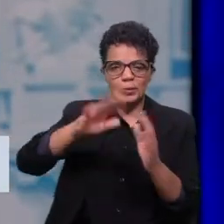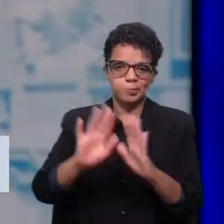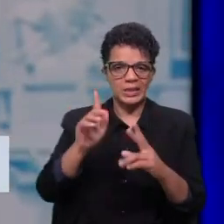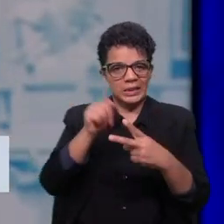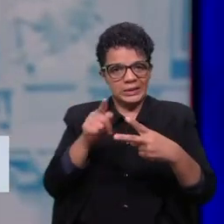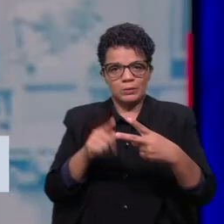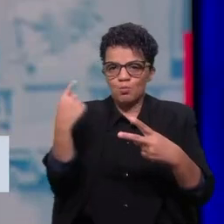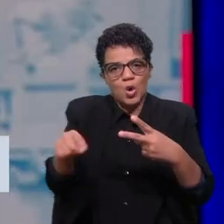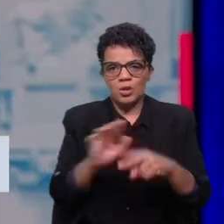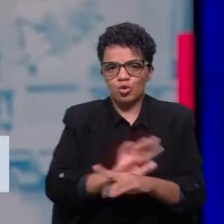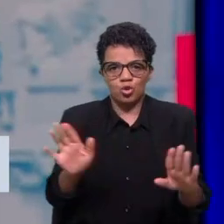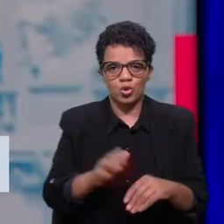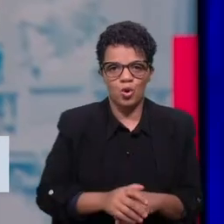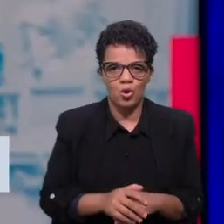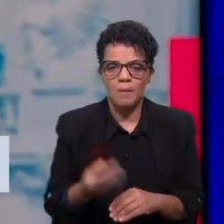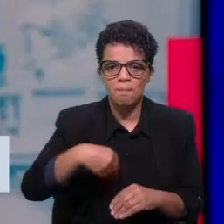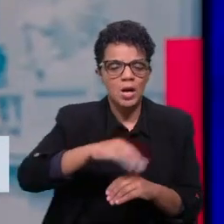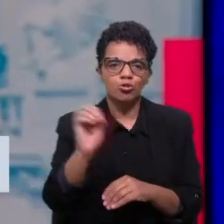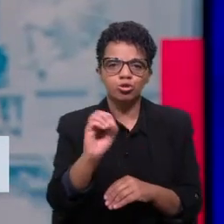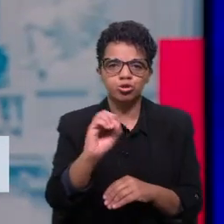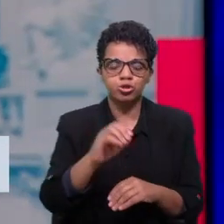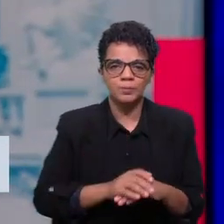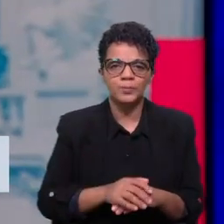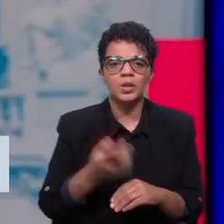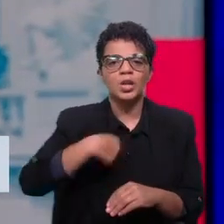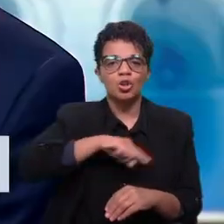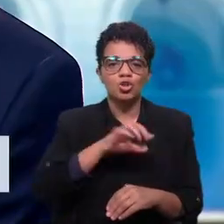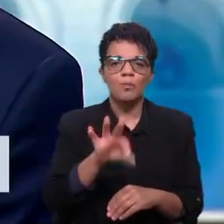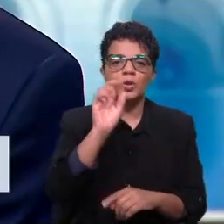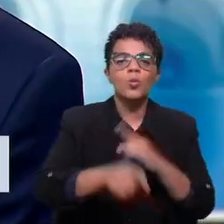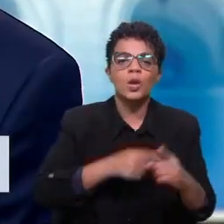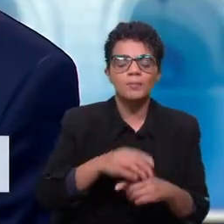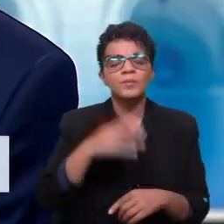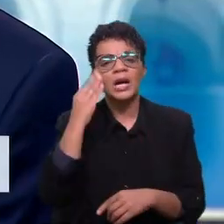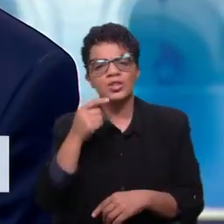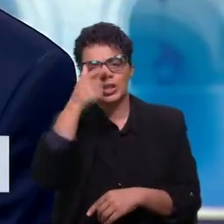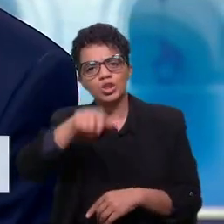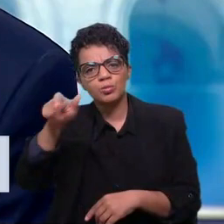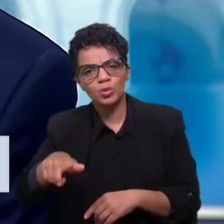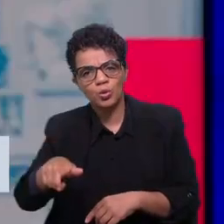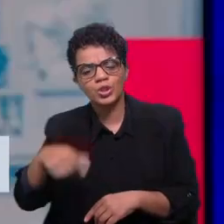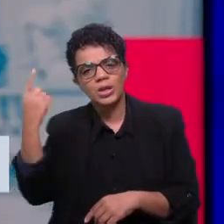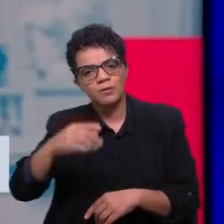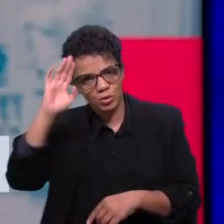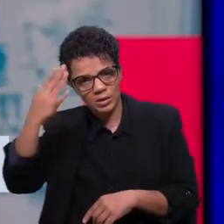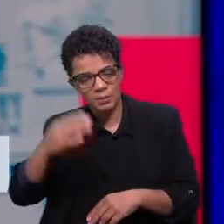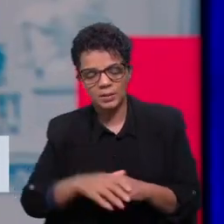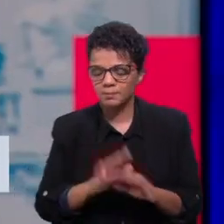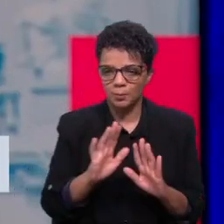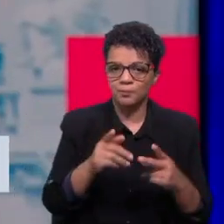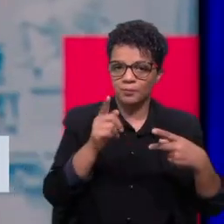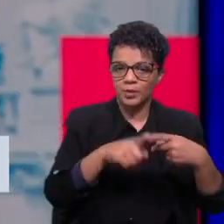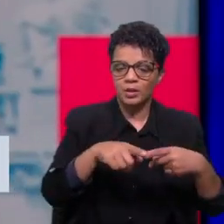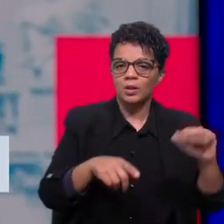este é este o cenário opção que nós temos a opção que nós temos oses entre Pedro